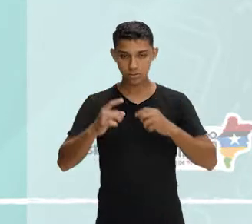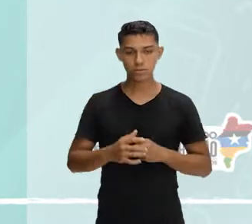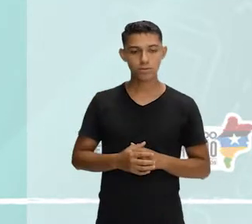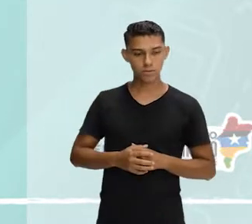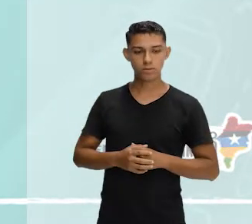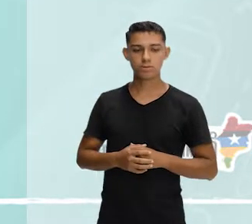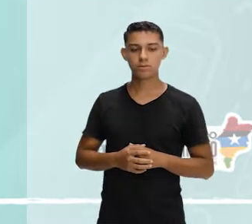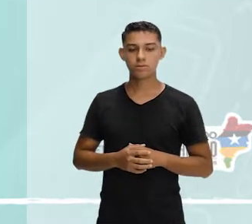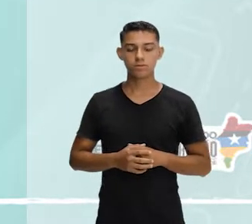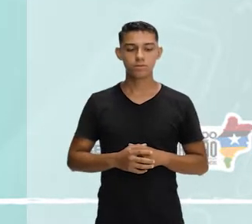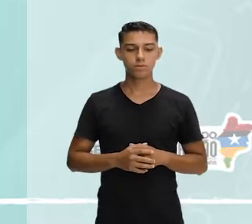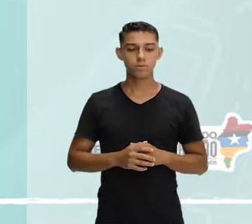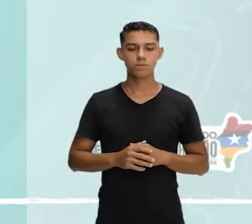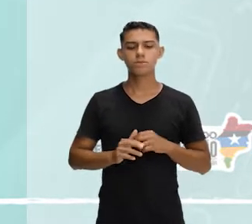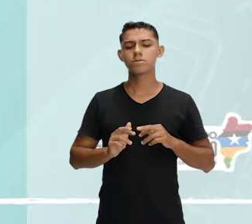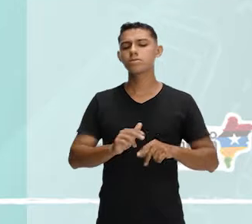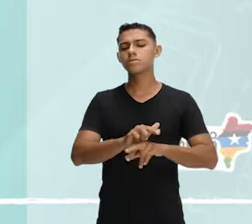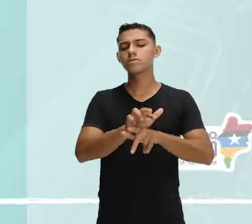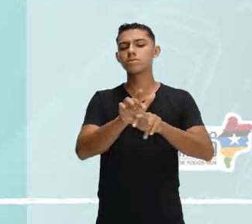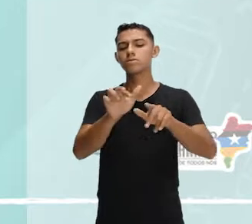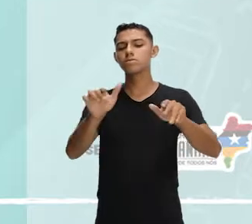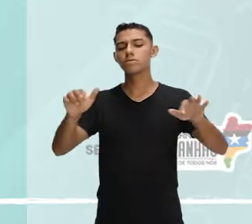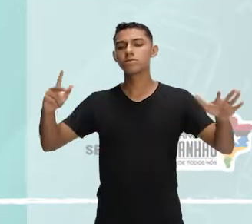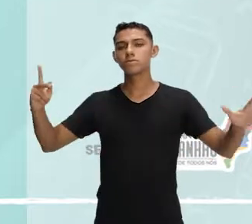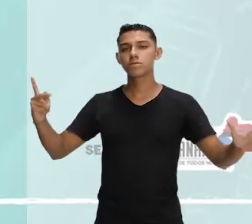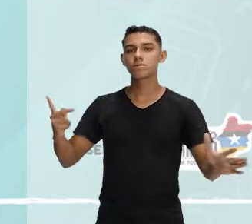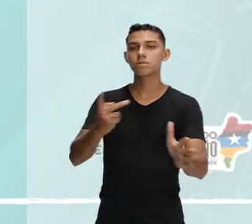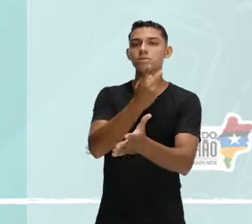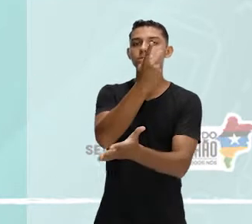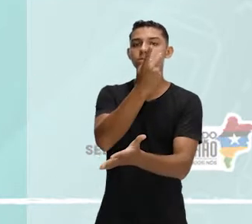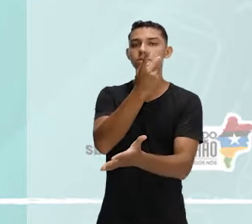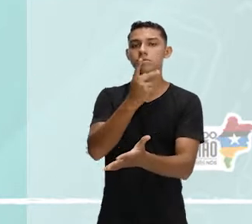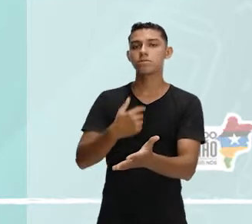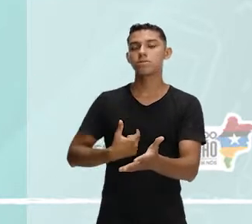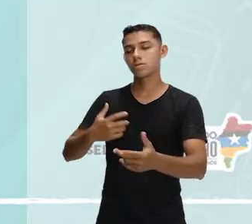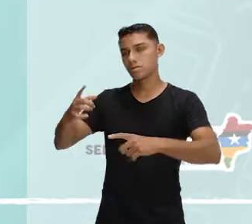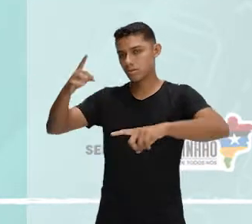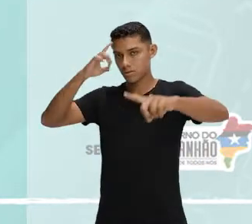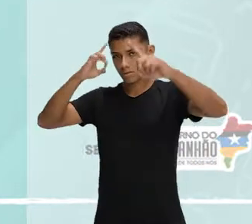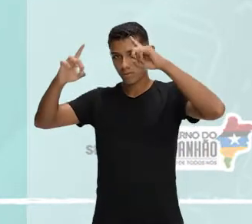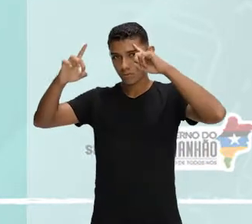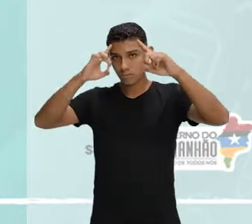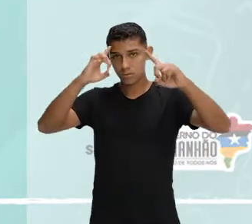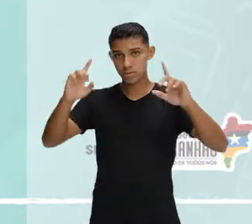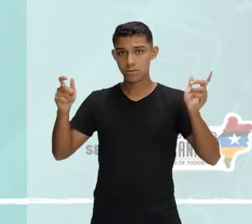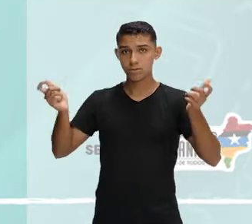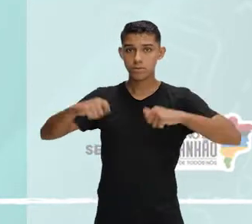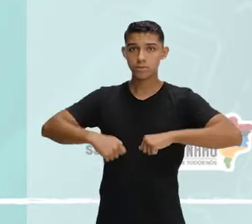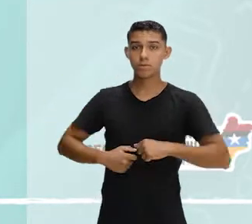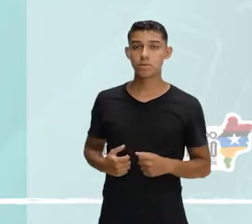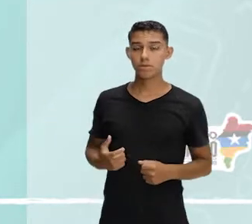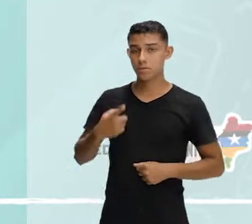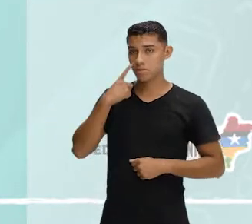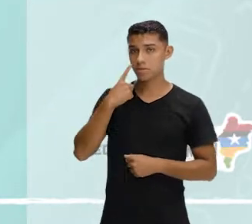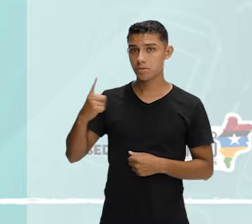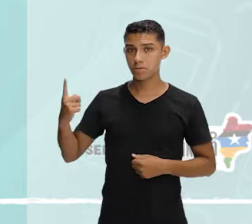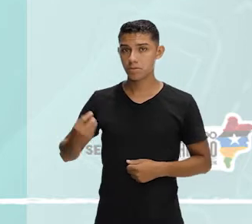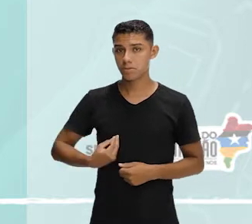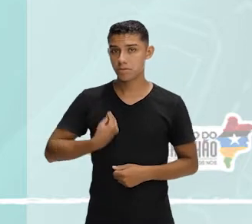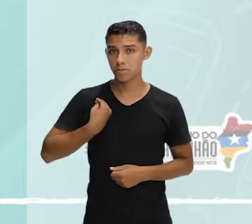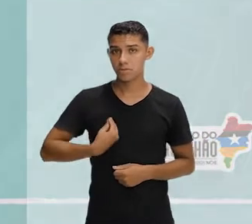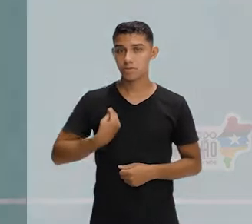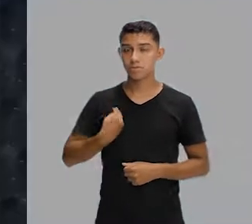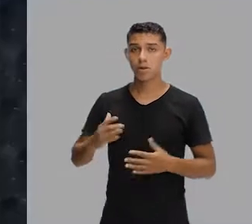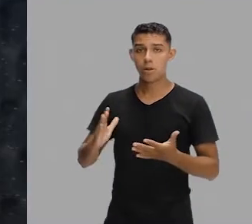Então, em muitas situações do nosso cotidiano, nós vamos verificar a presença